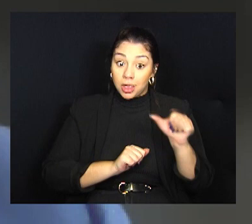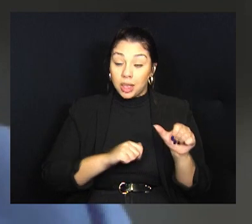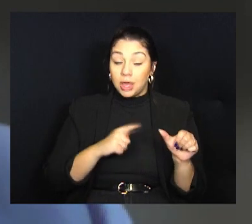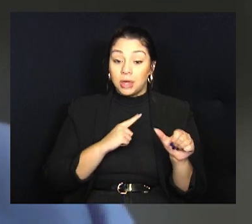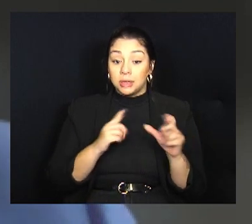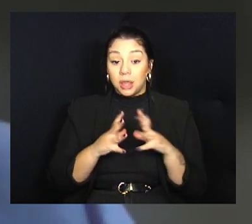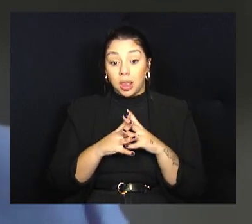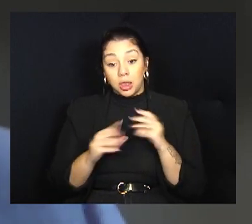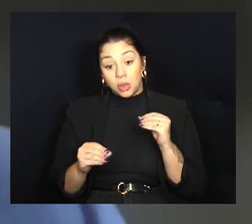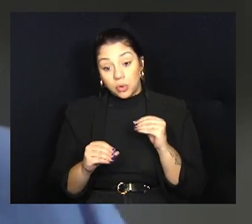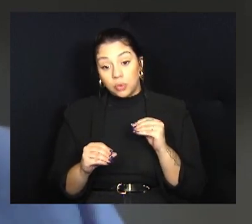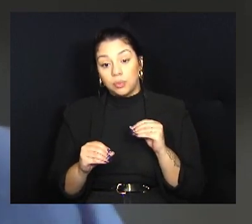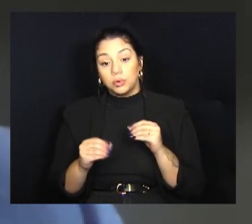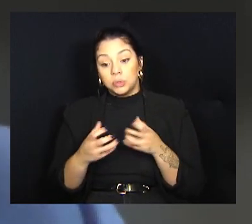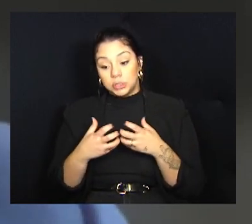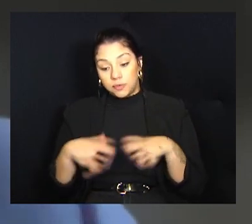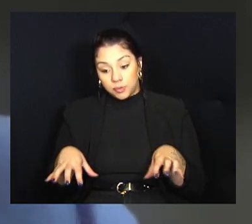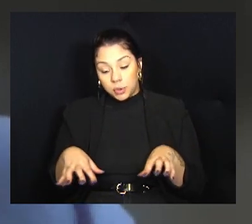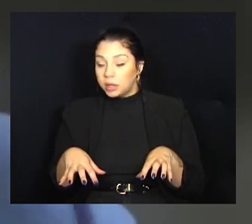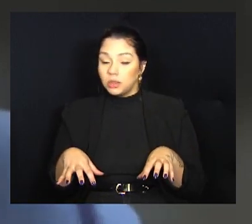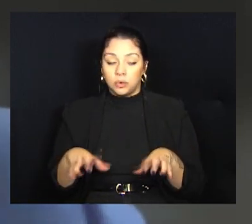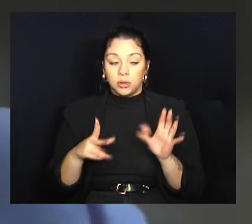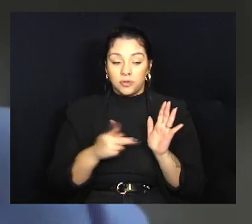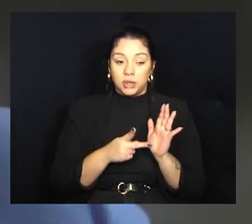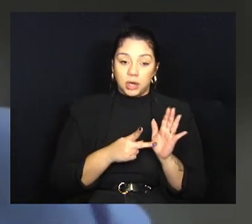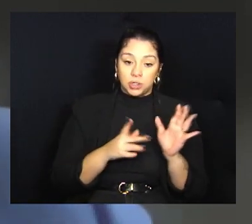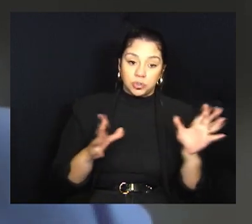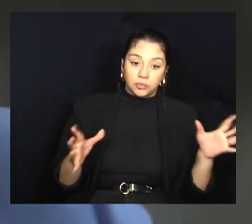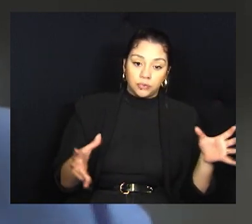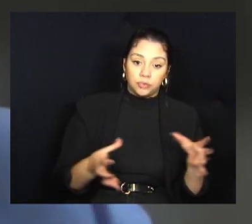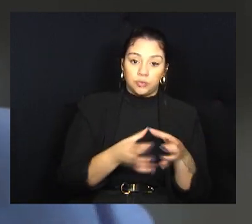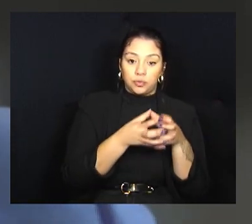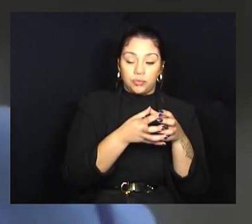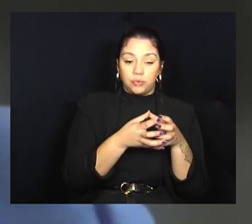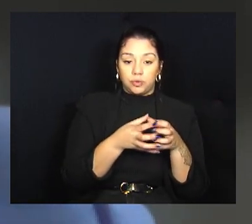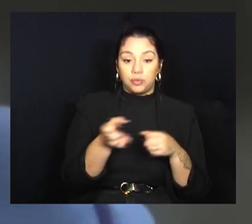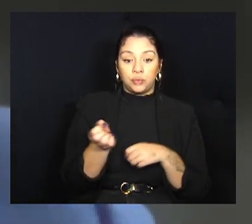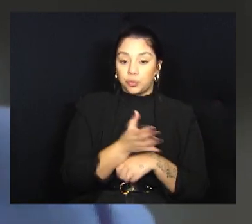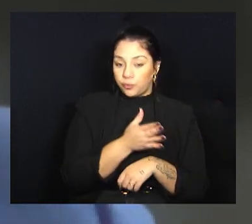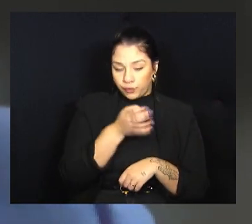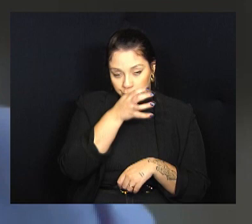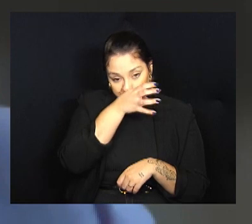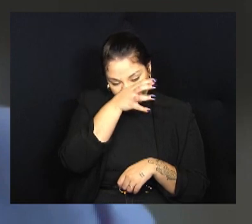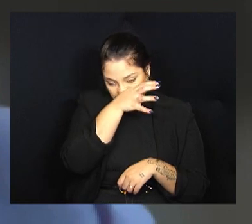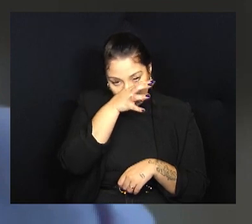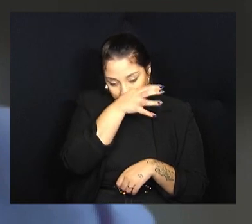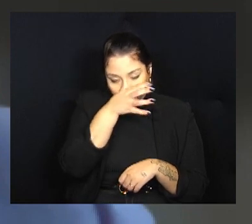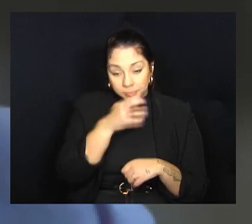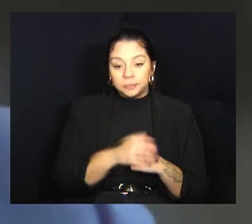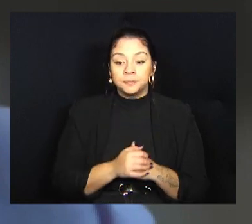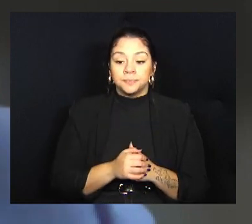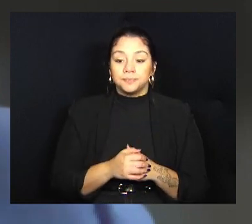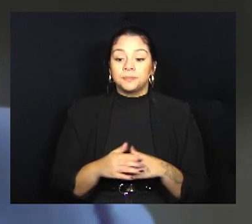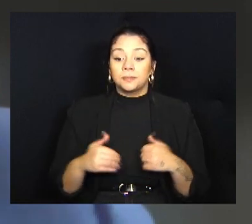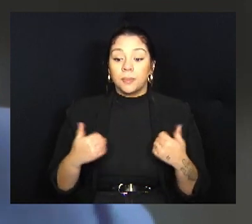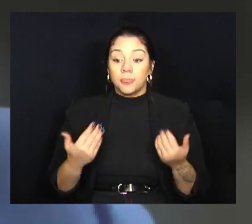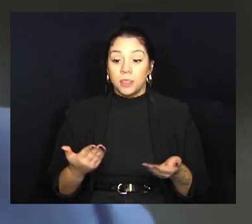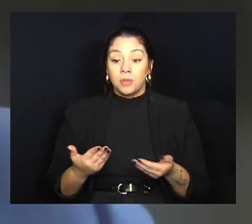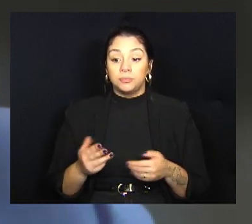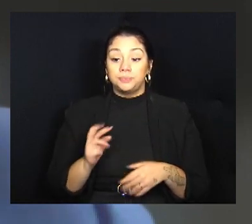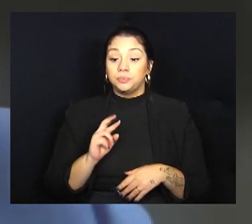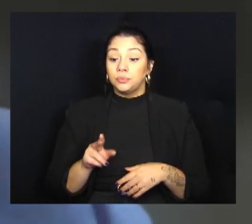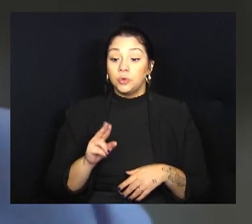impostos fragmentados e eles vão ser unificados nas novas alíquotas. Então, não tem